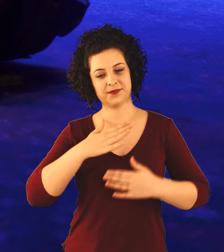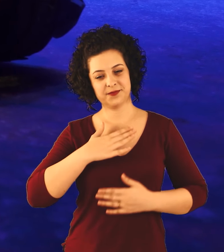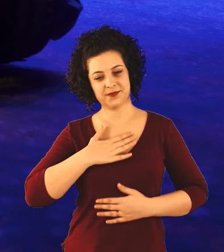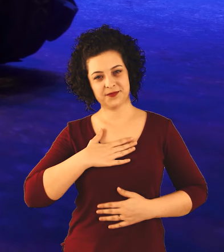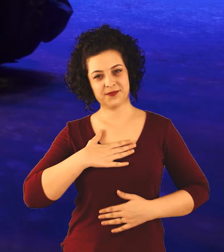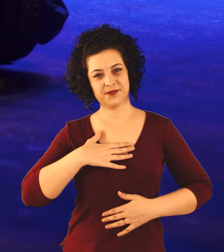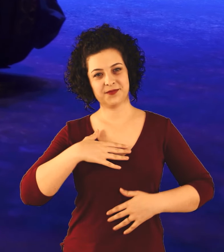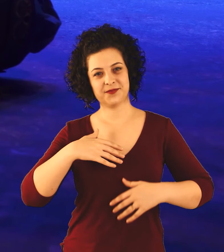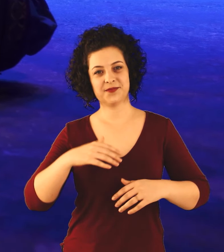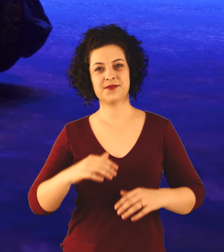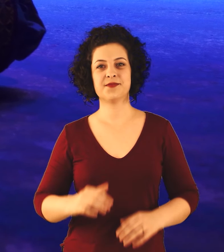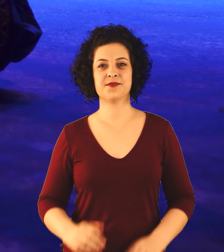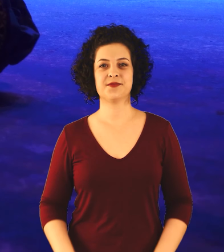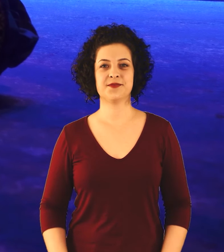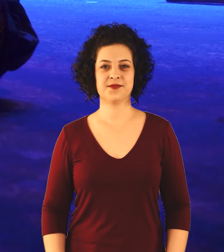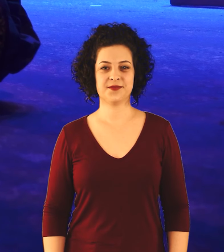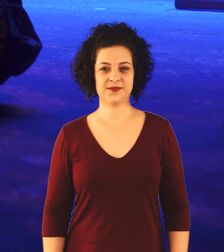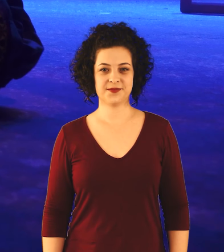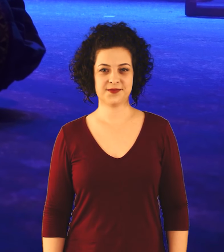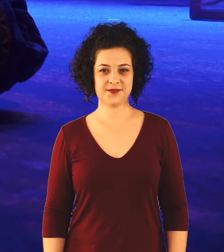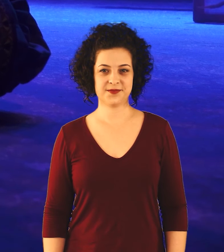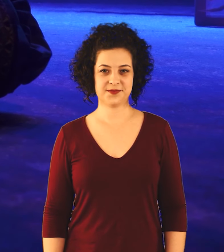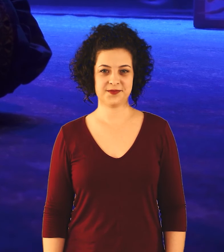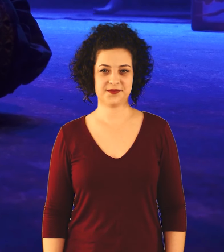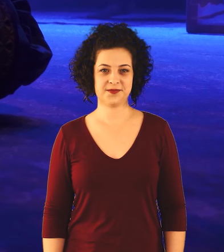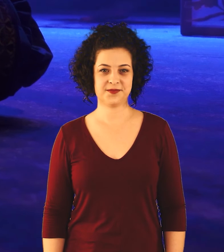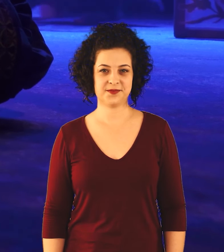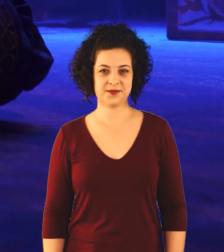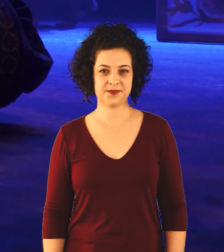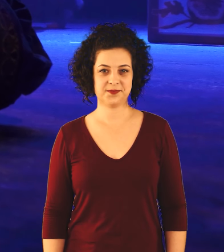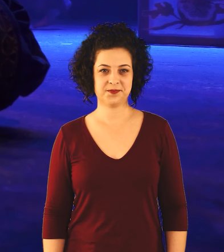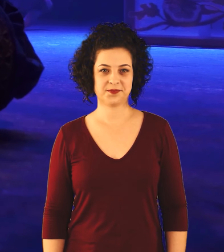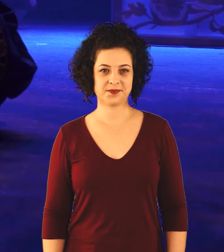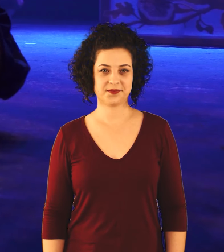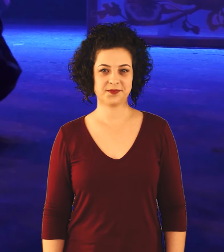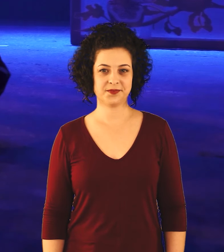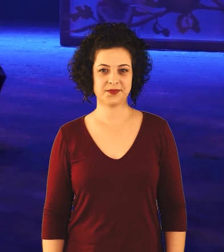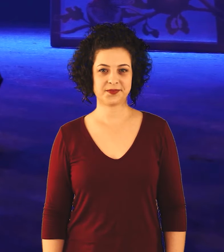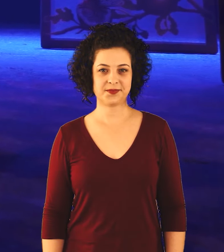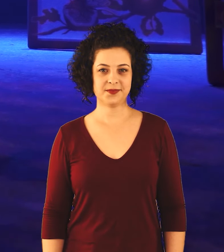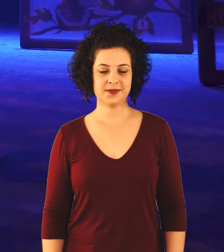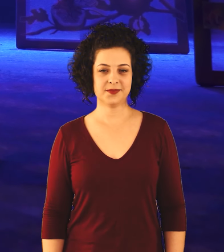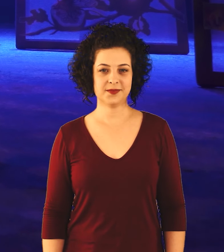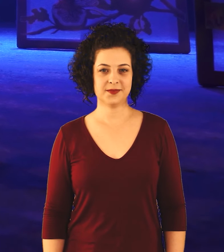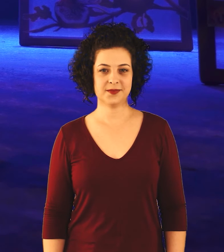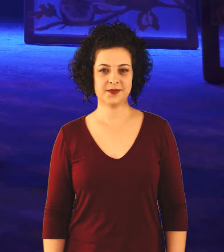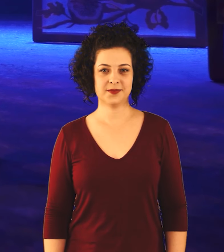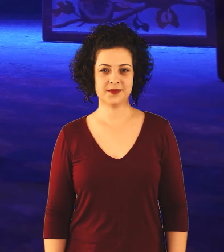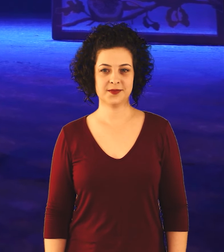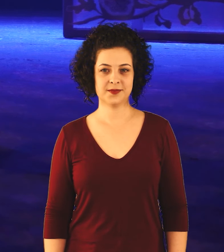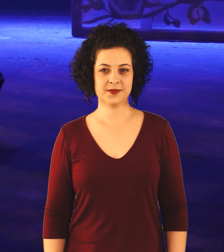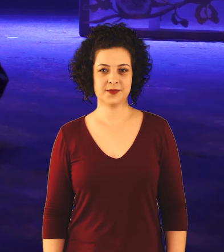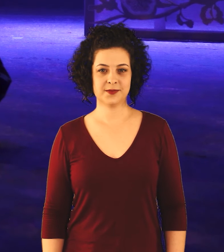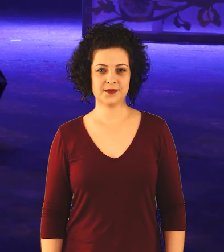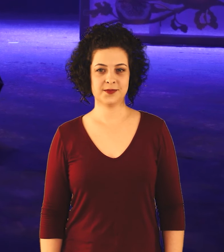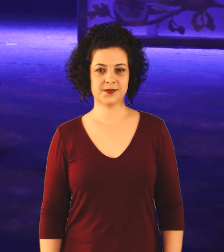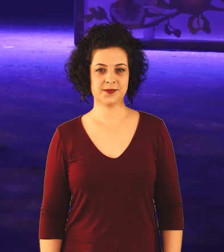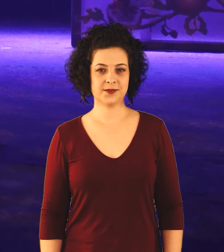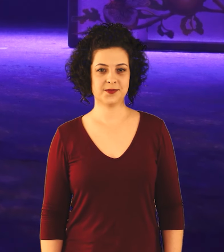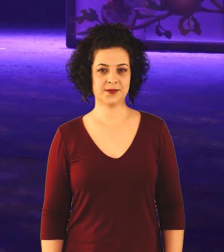deitada de lado. Os olhos fechados. Ao fundo, as narradoras apoiam mais quadros no chão e em